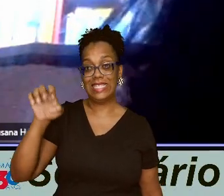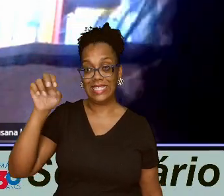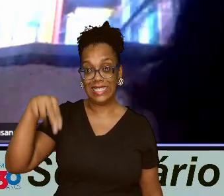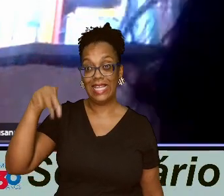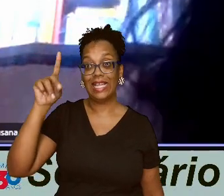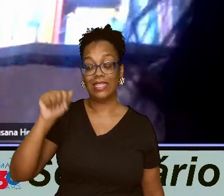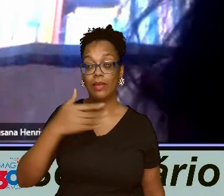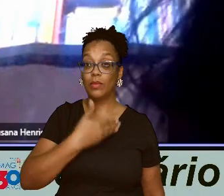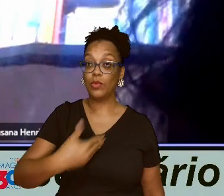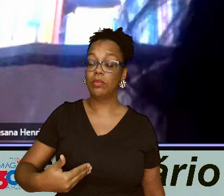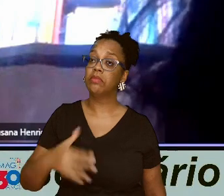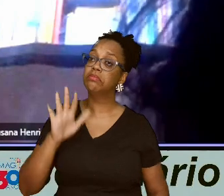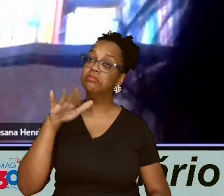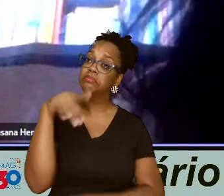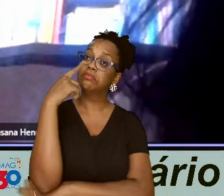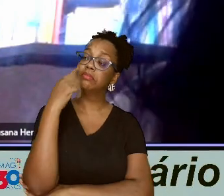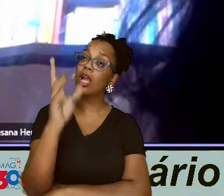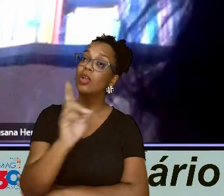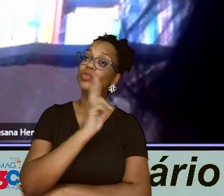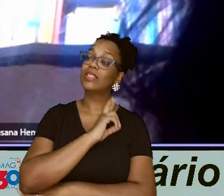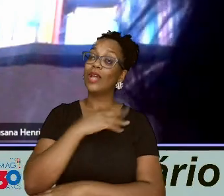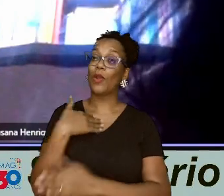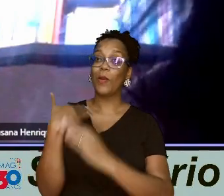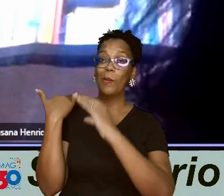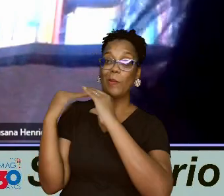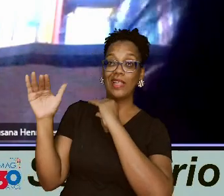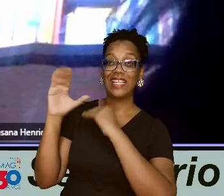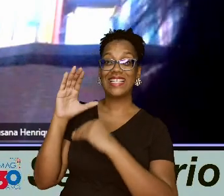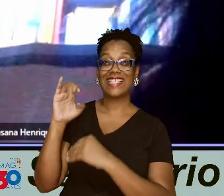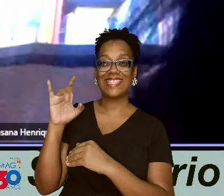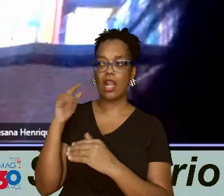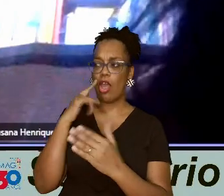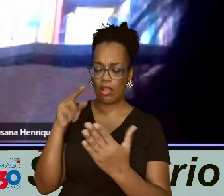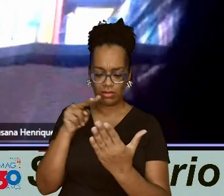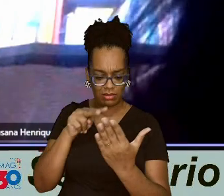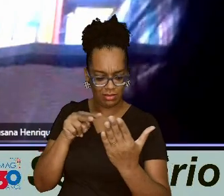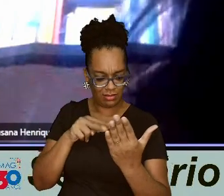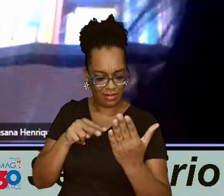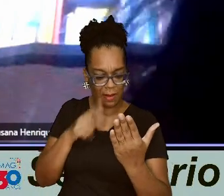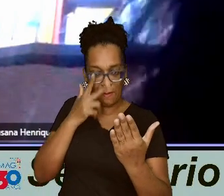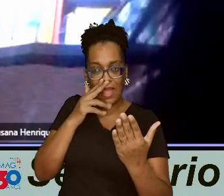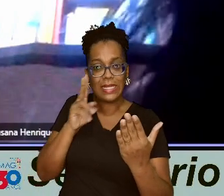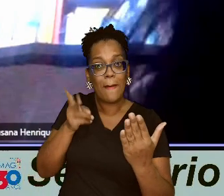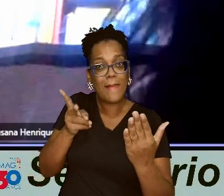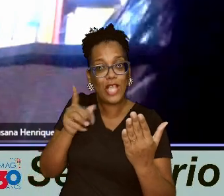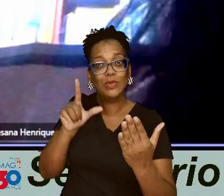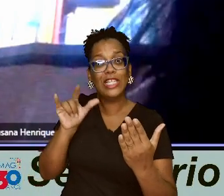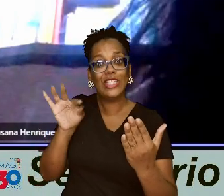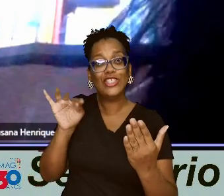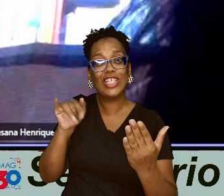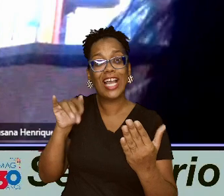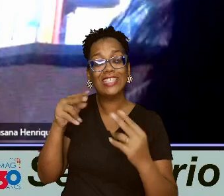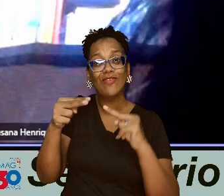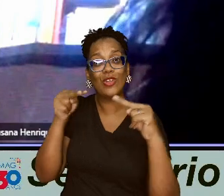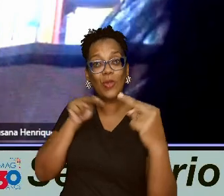pesquisa de vocês, eu juro, eu até mandei para a Cecília isso assim, eu estou lendo aqui, parece que mesmo quando o litigante habitual perde, ele ganha,